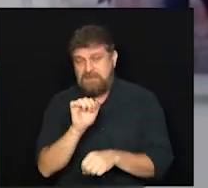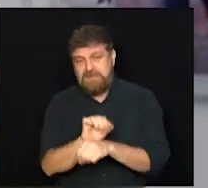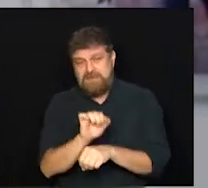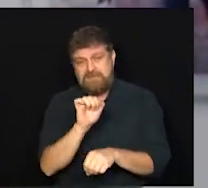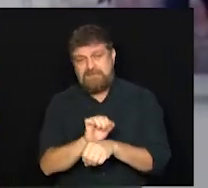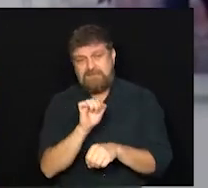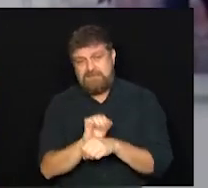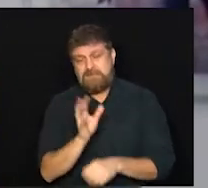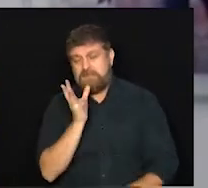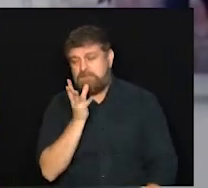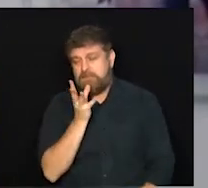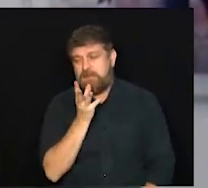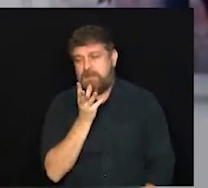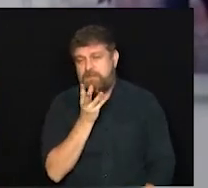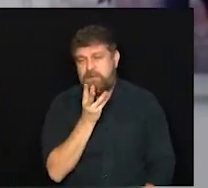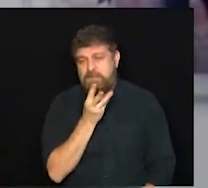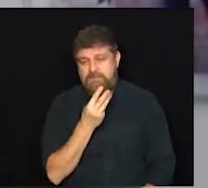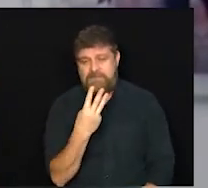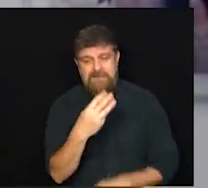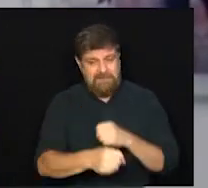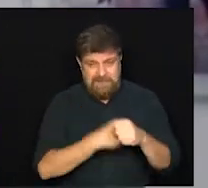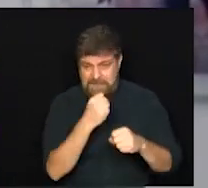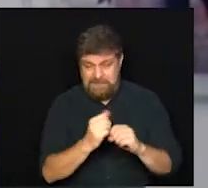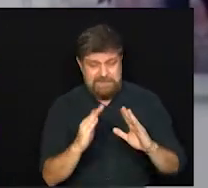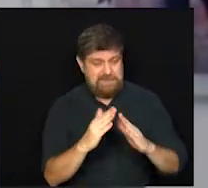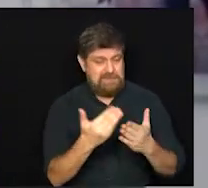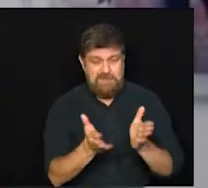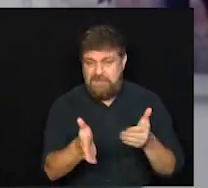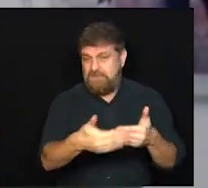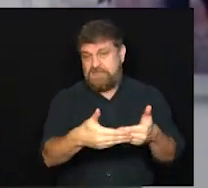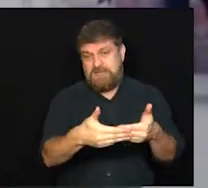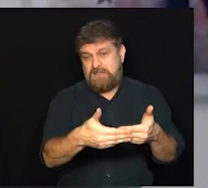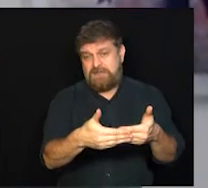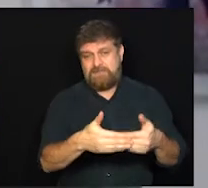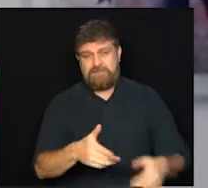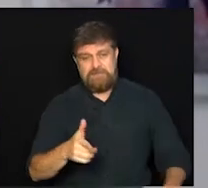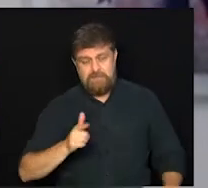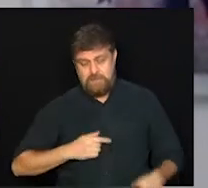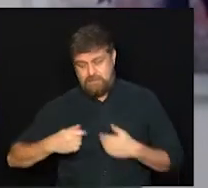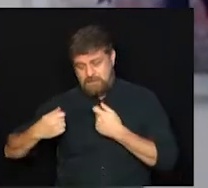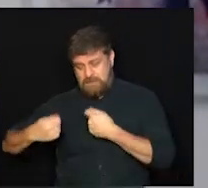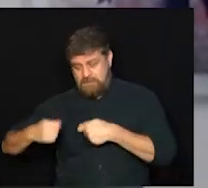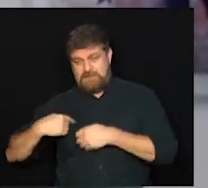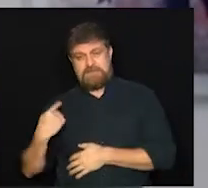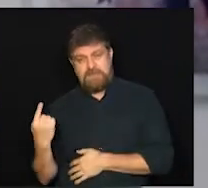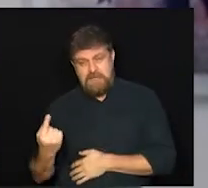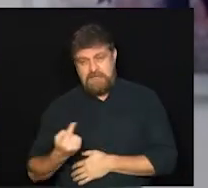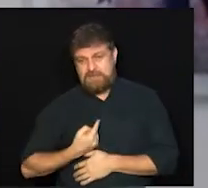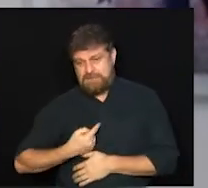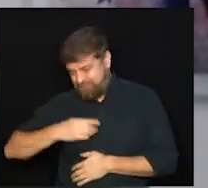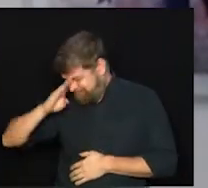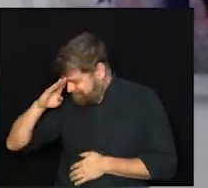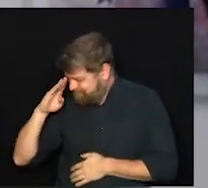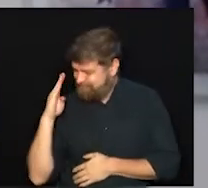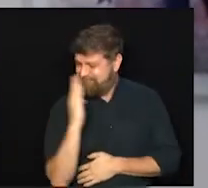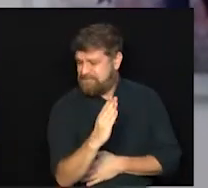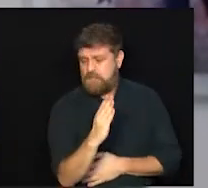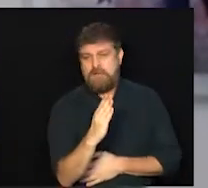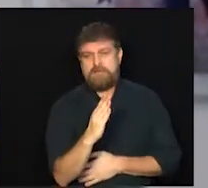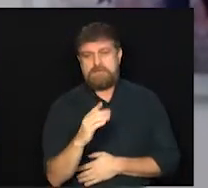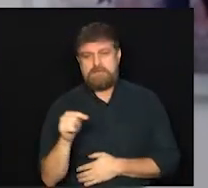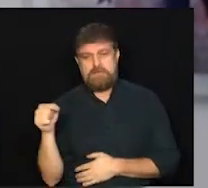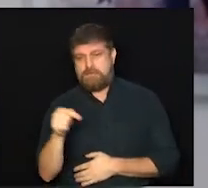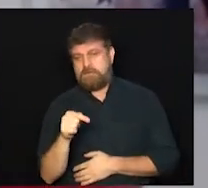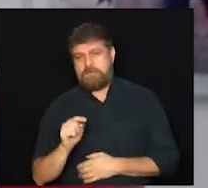né, nós fiquemos 3 anos sem escola. Então, é necessário que a gente priorize. E por isso que